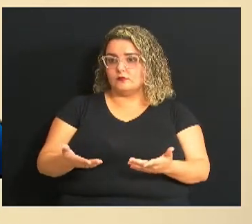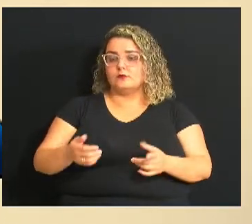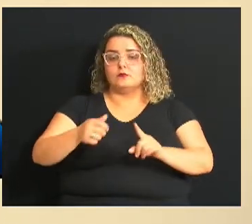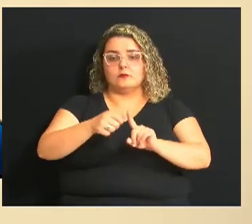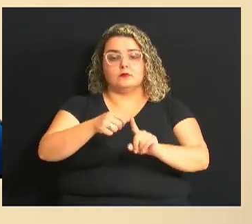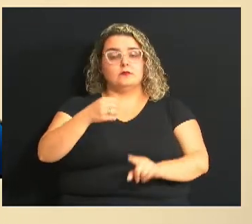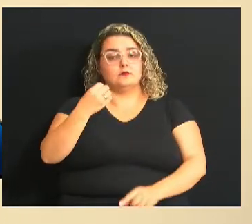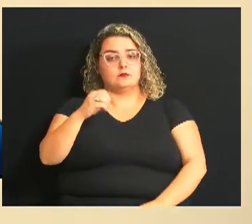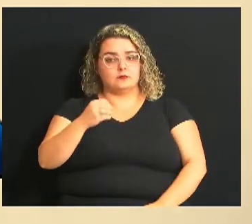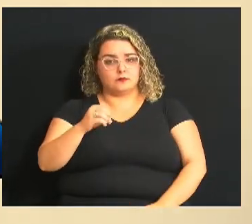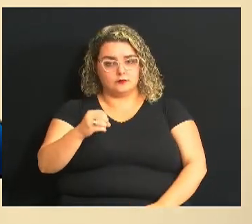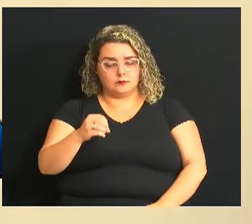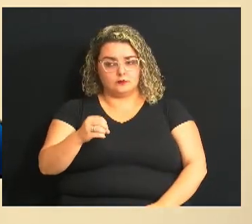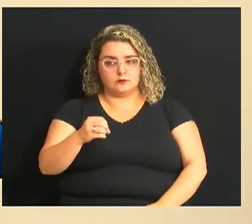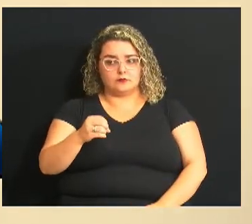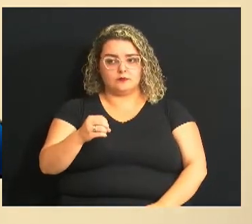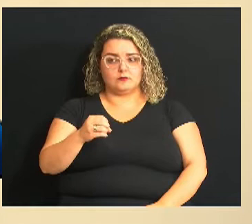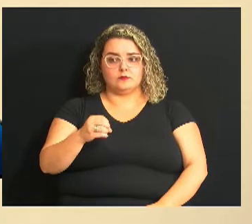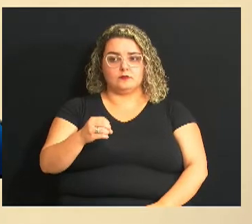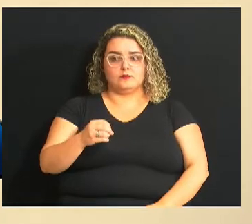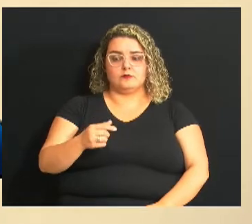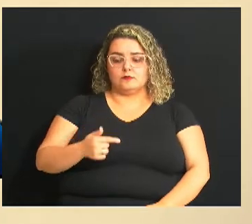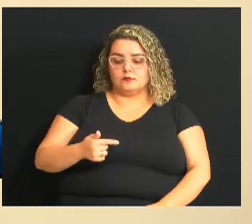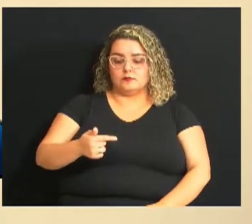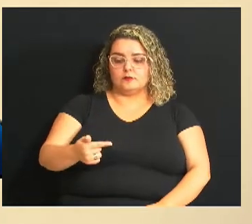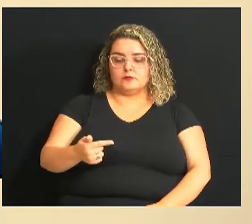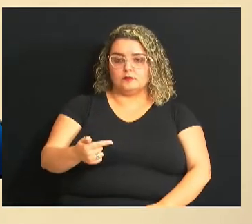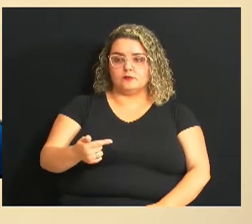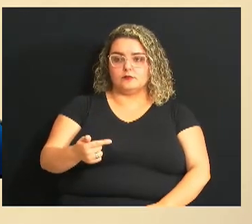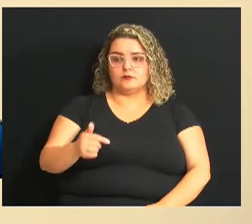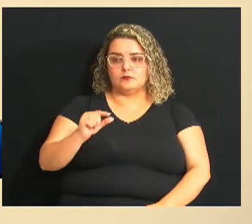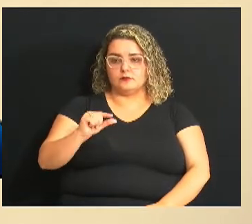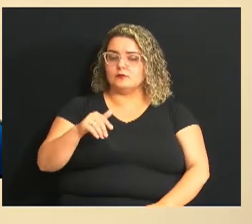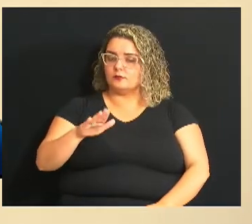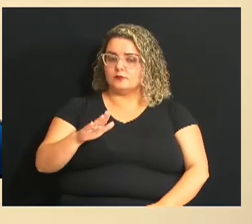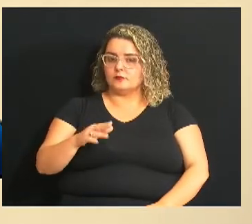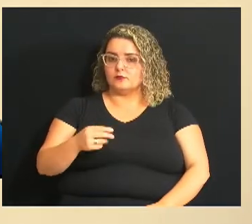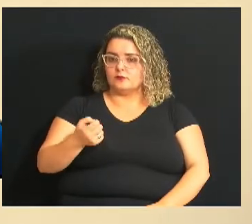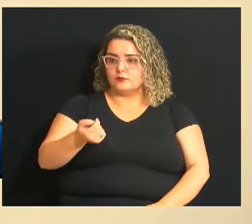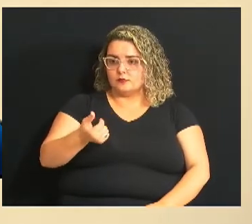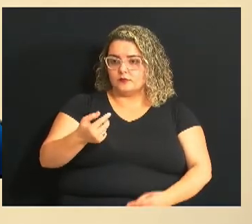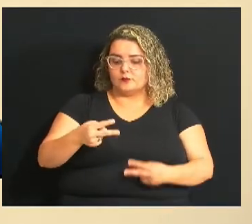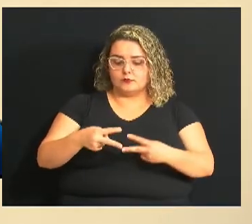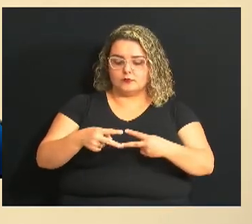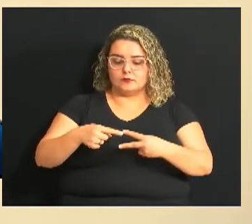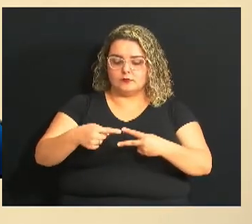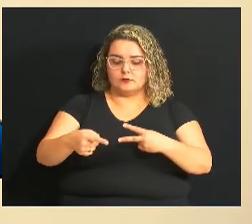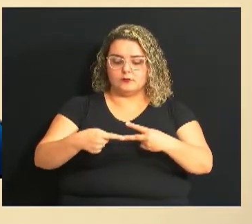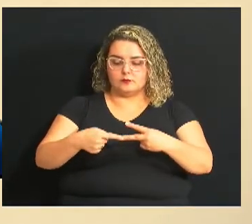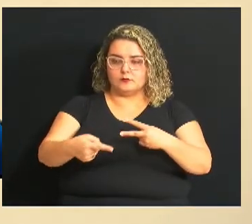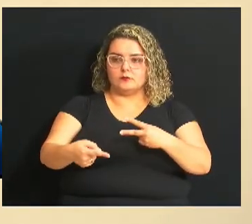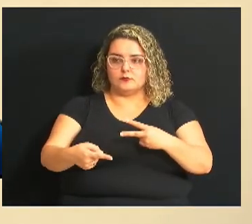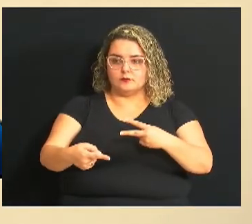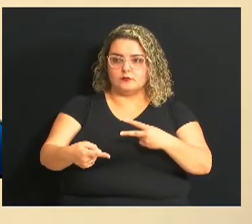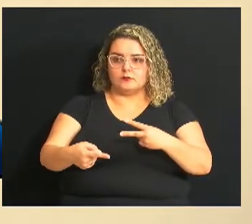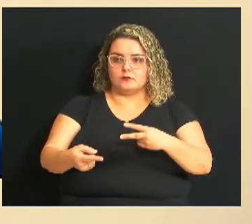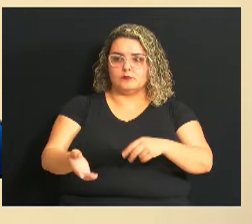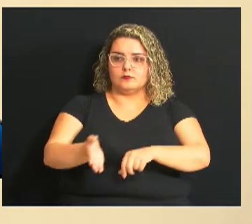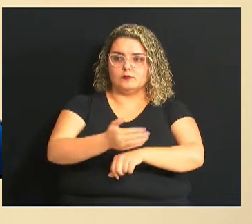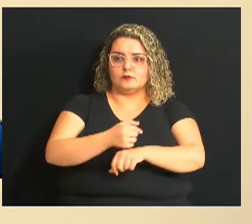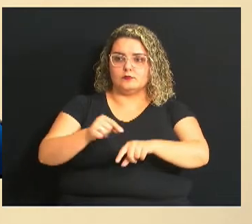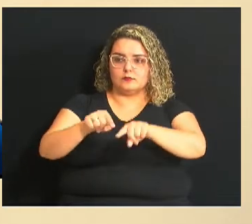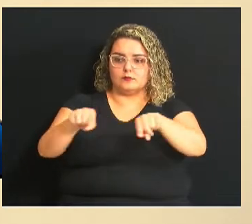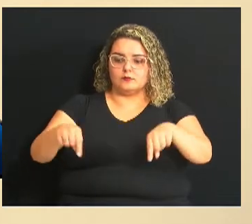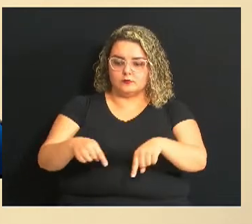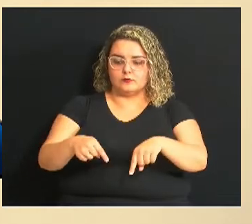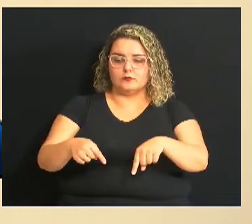outubro, uma semana e pouco, quase 2 semanas após o primeiro turno das eleições.